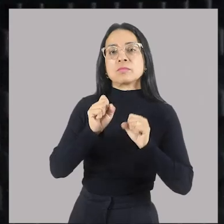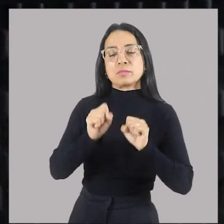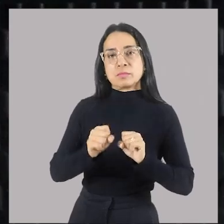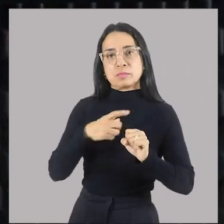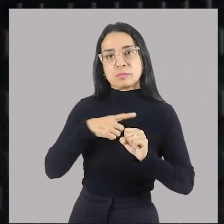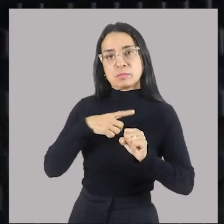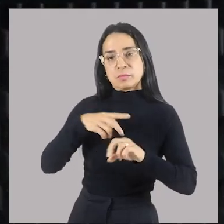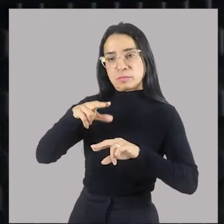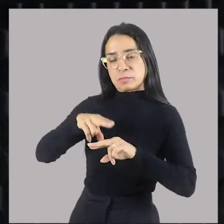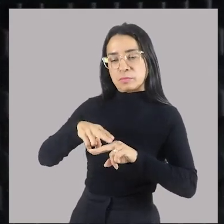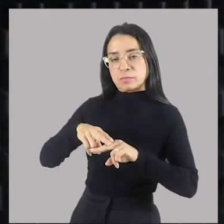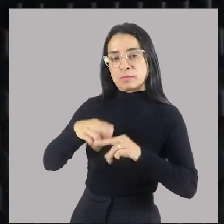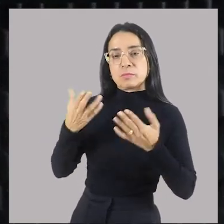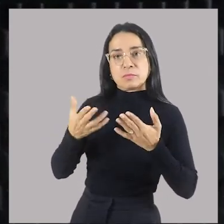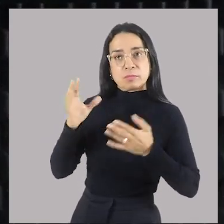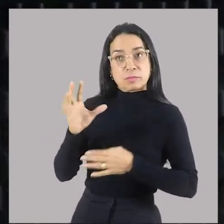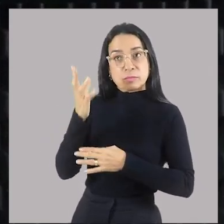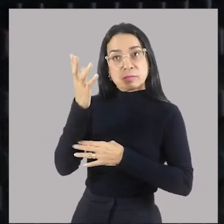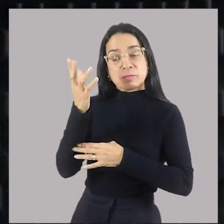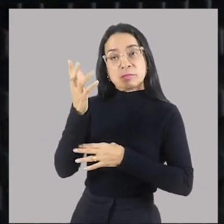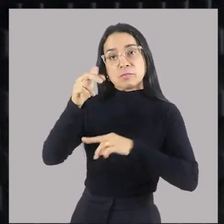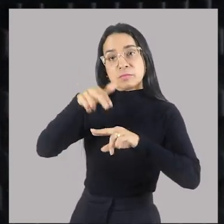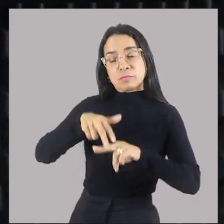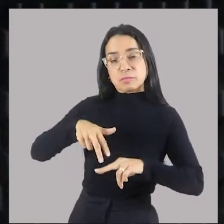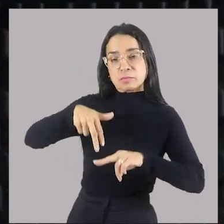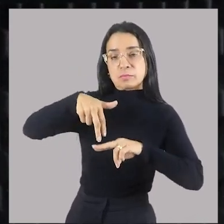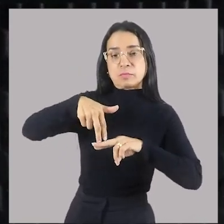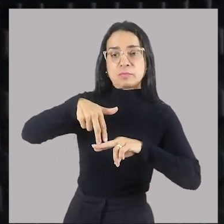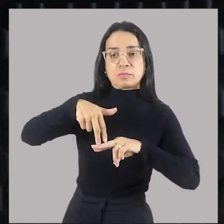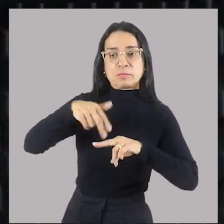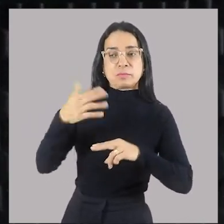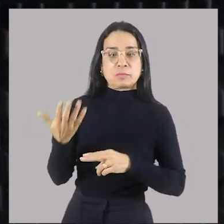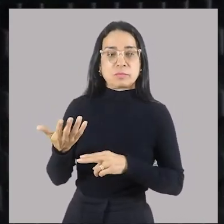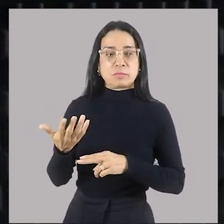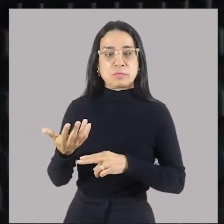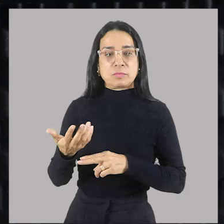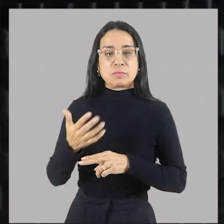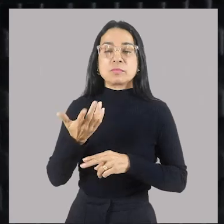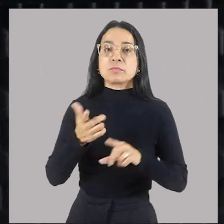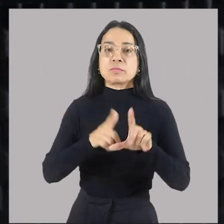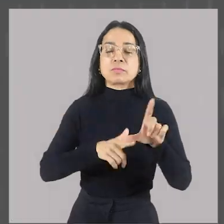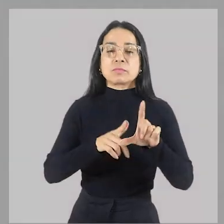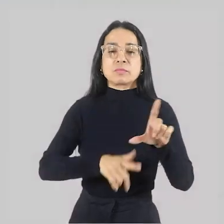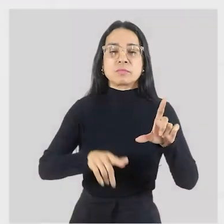aqui em pé, dando aula para vocês. Então, sobrou a letra A,